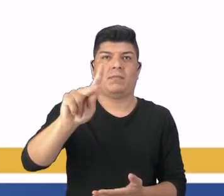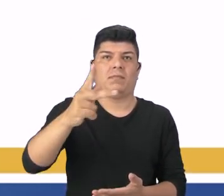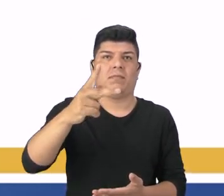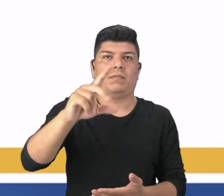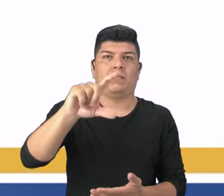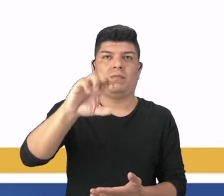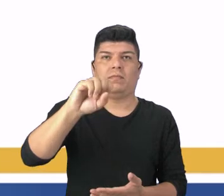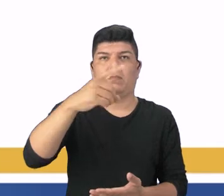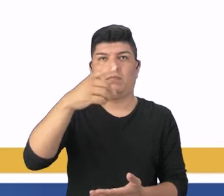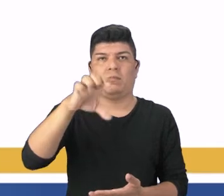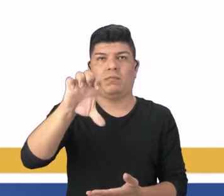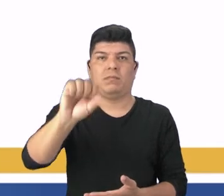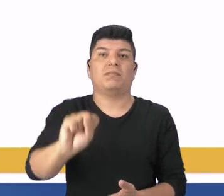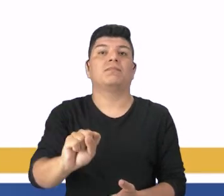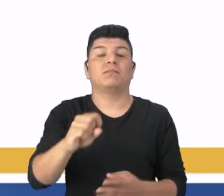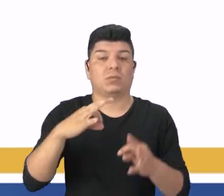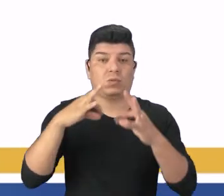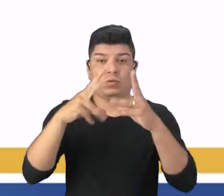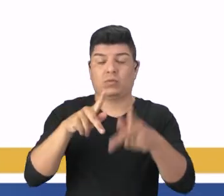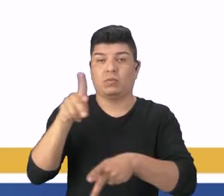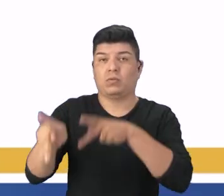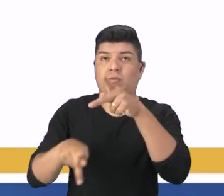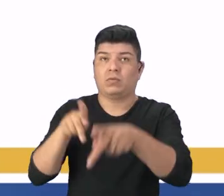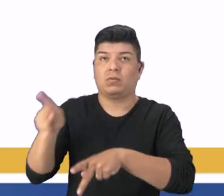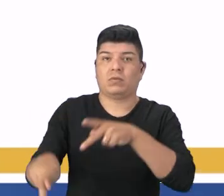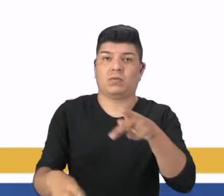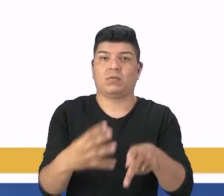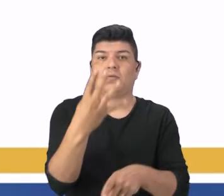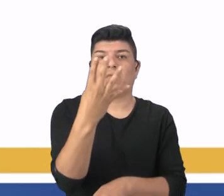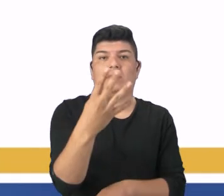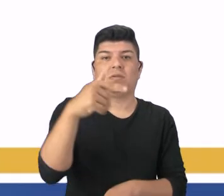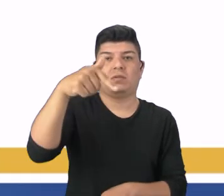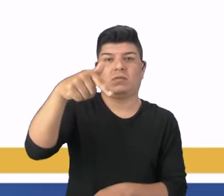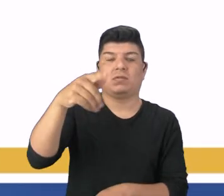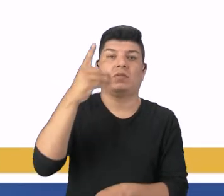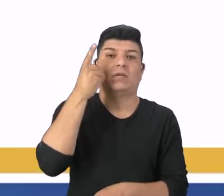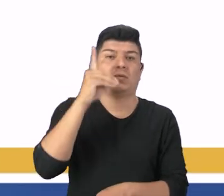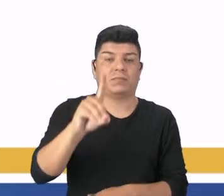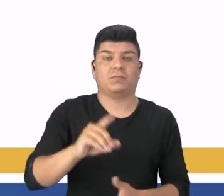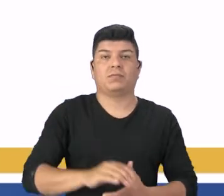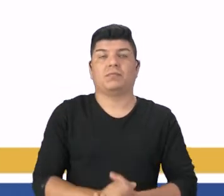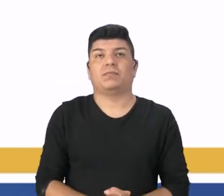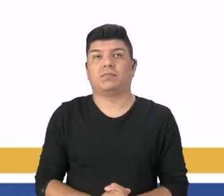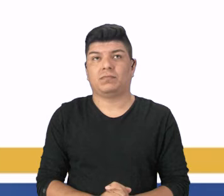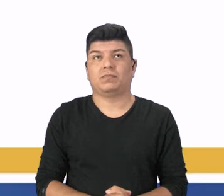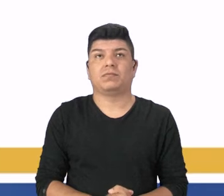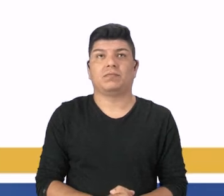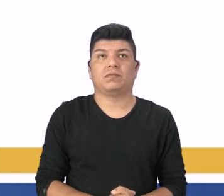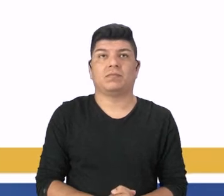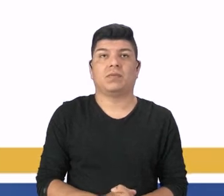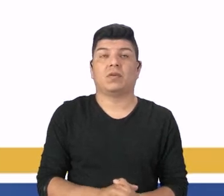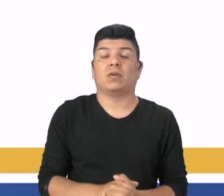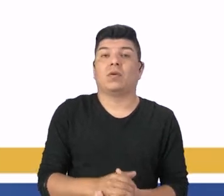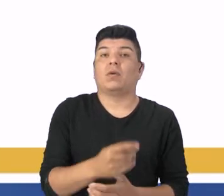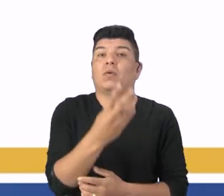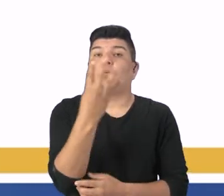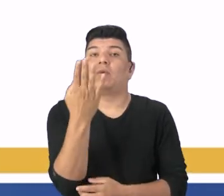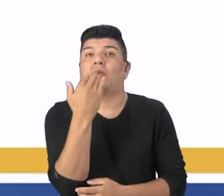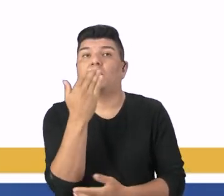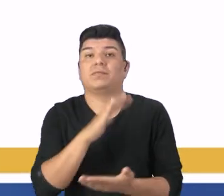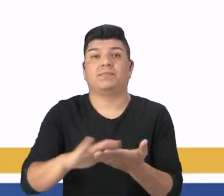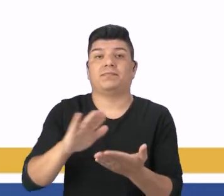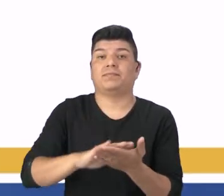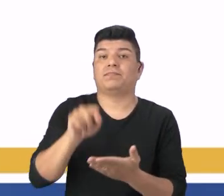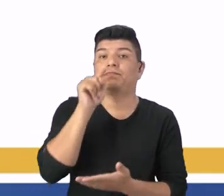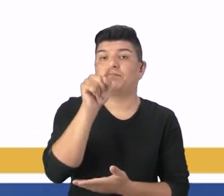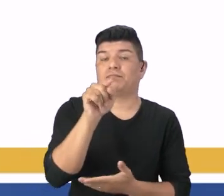ou toda a população do Brasil por 47 dias. O quanto de comida você desperdiça?